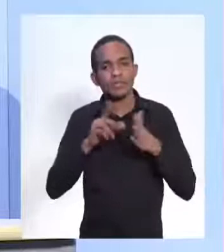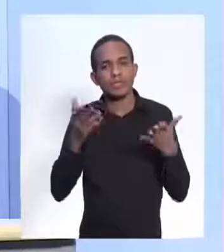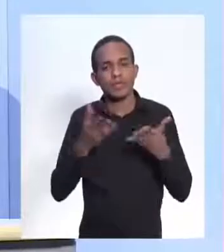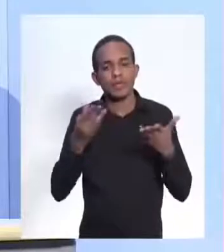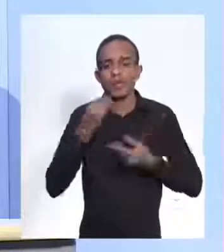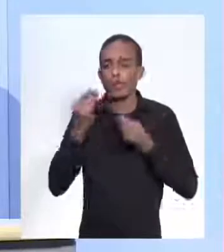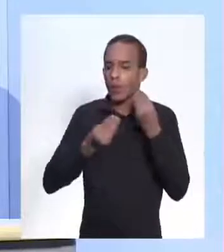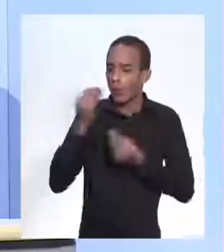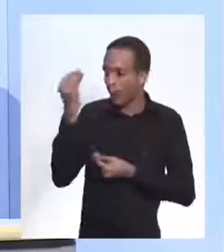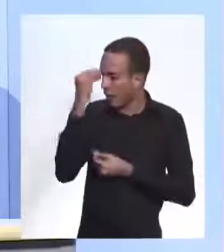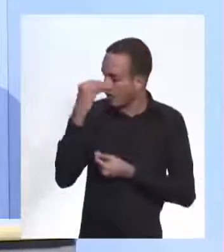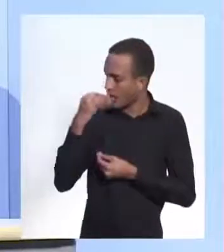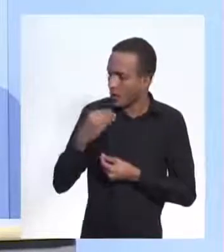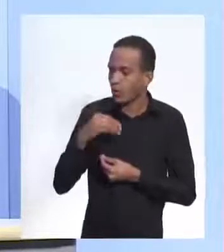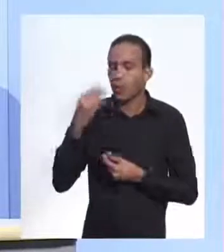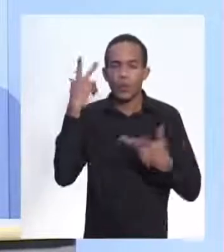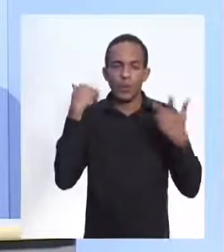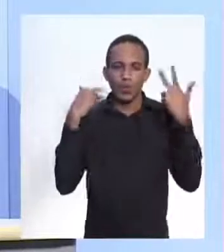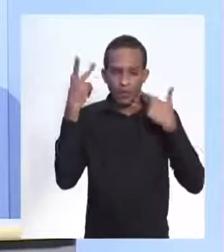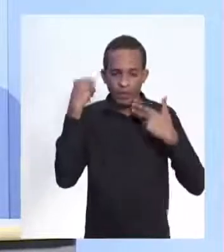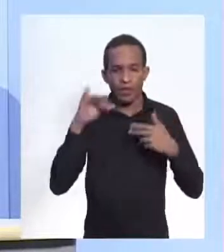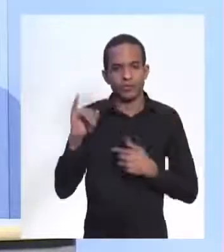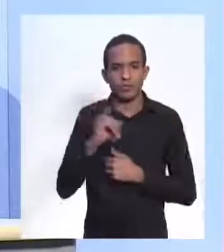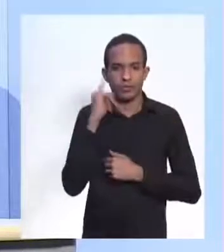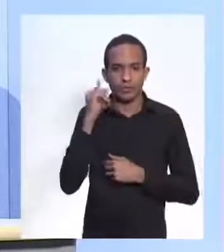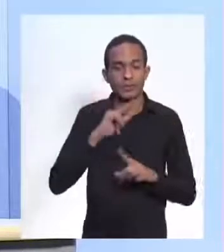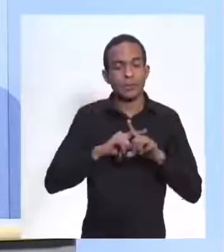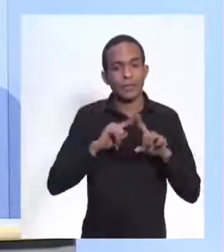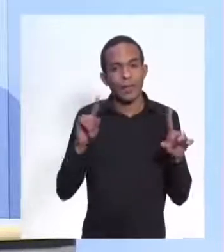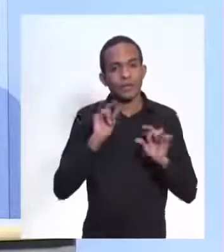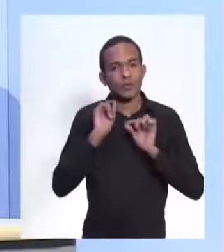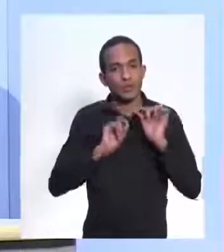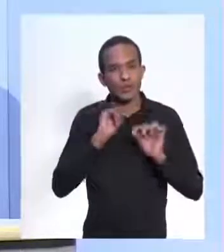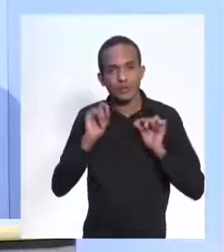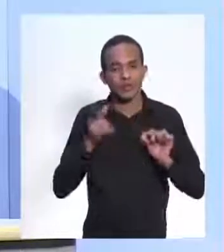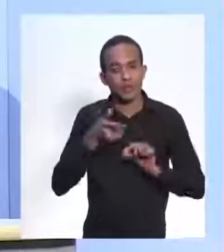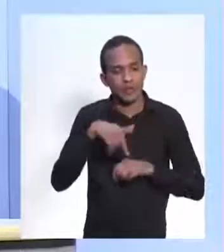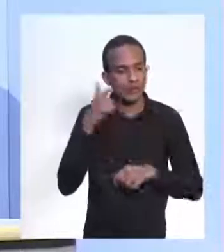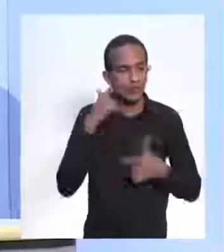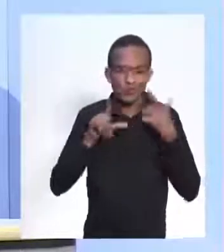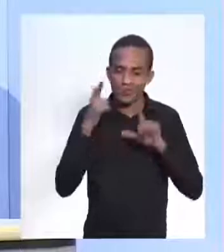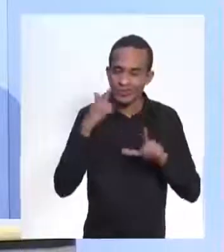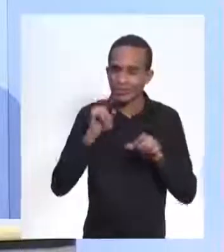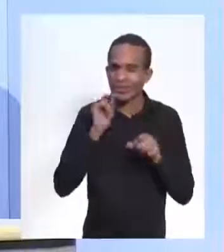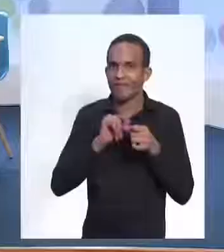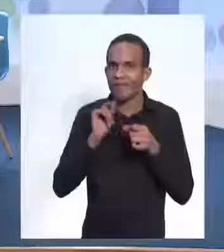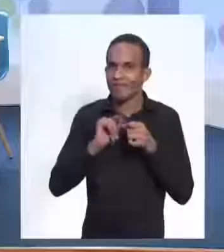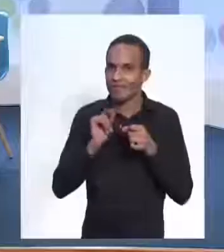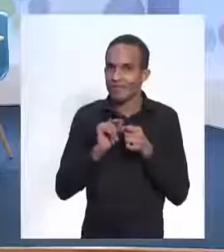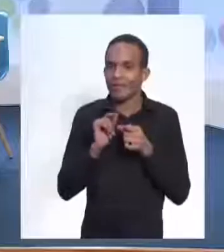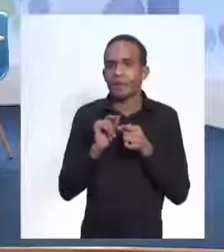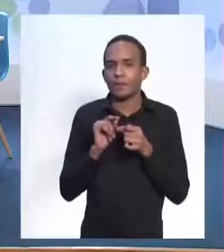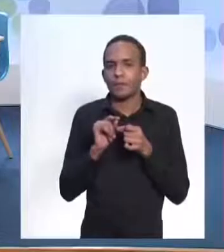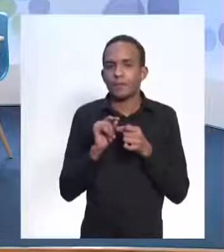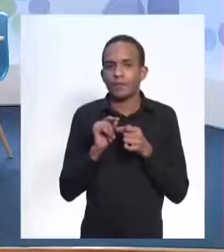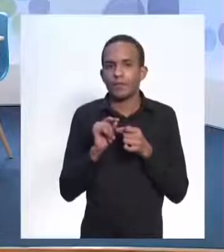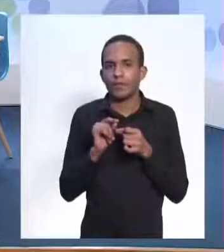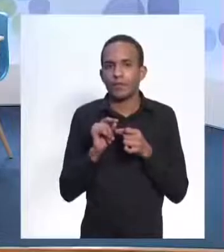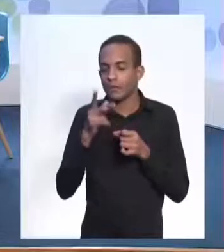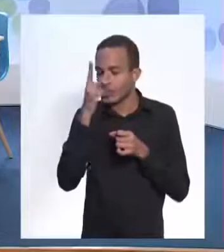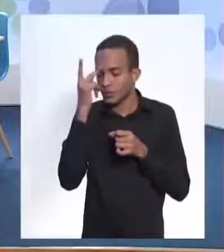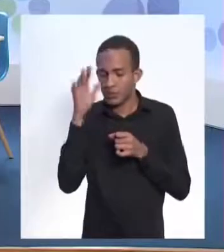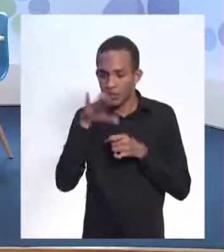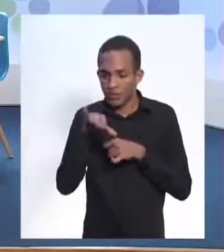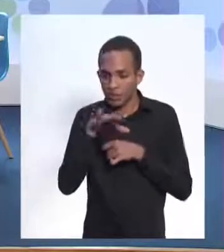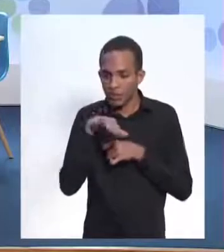do maquiador, do cabeleireiro, elas são muito importantes. Só que, para que a gente consiga, né, fazer com que esse